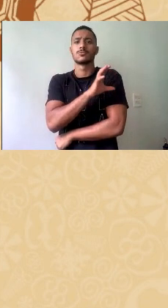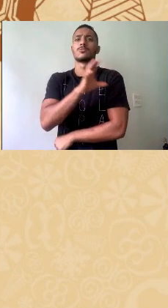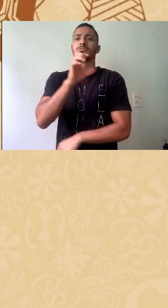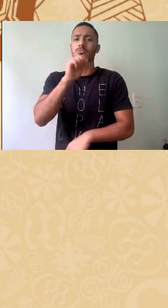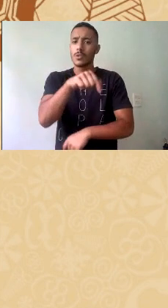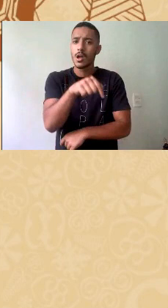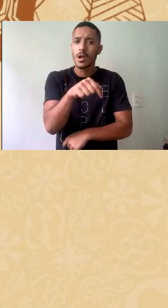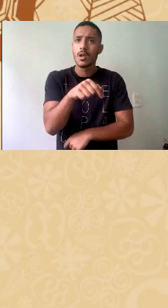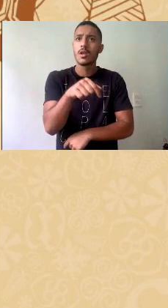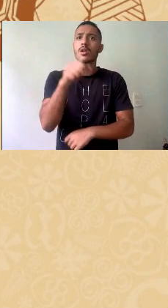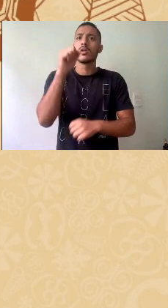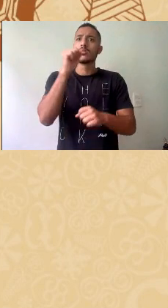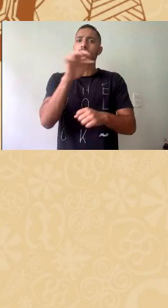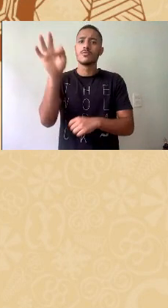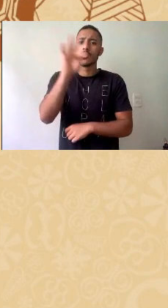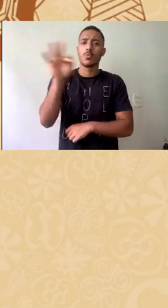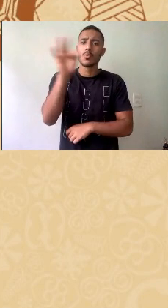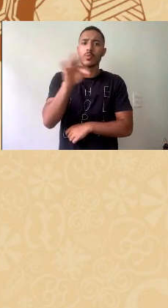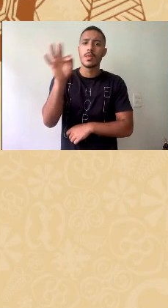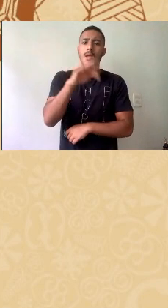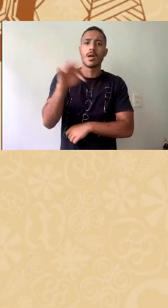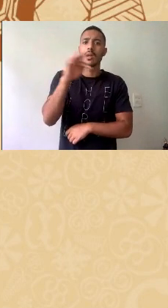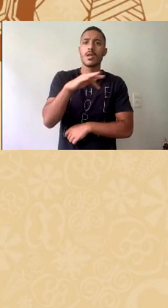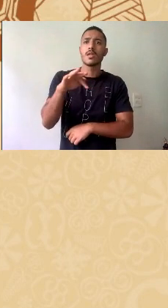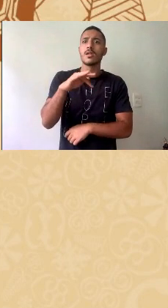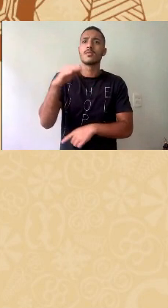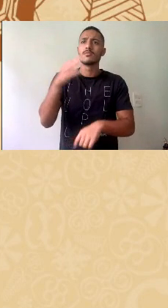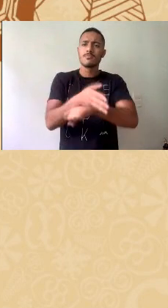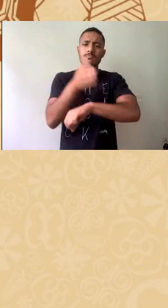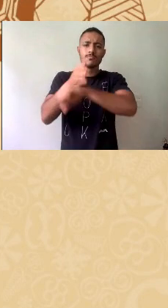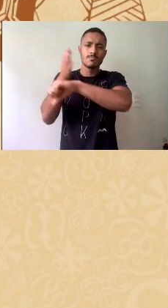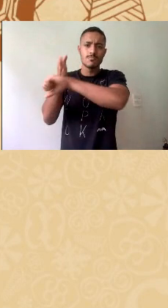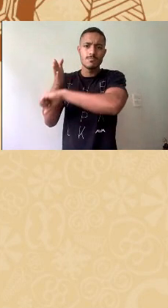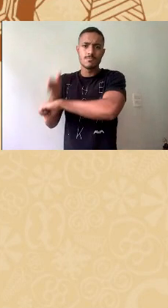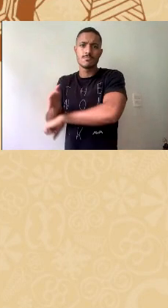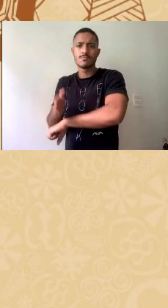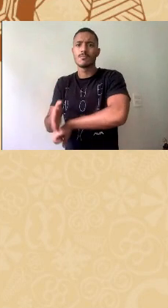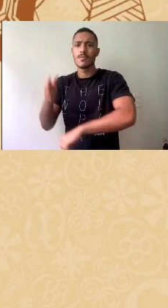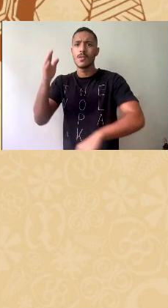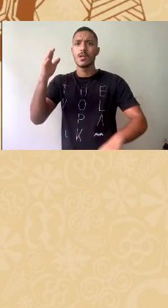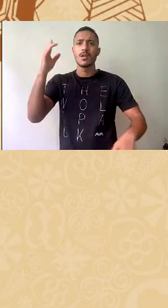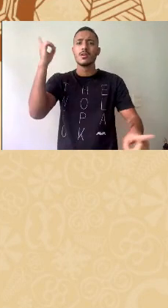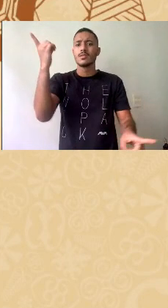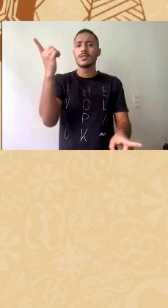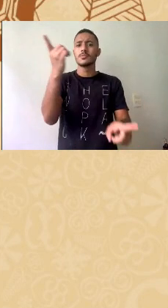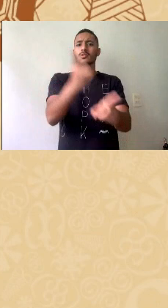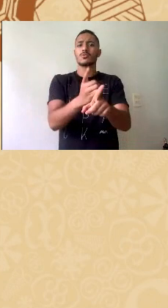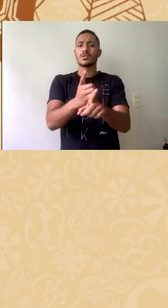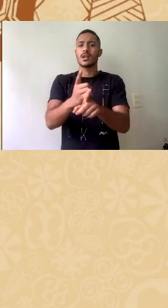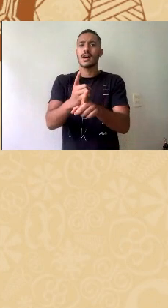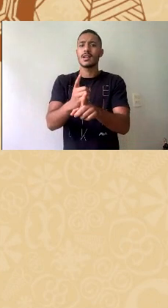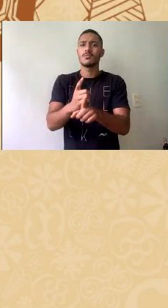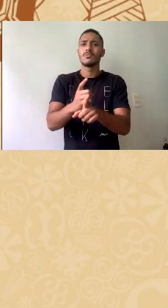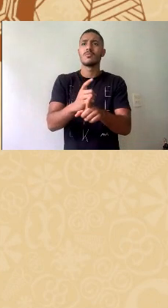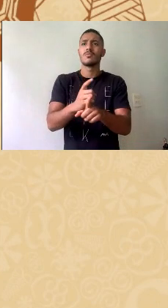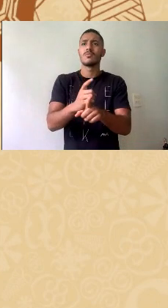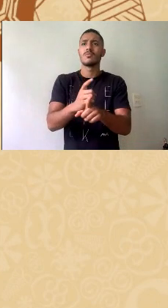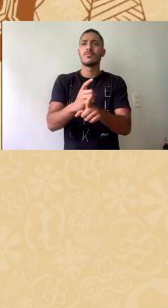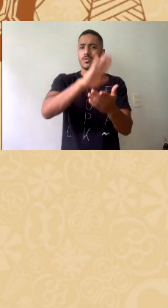Norte, né? E temos encontrado em todo o território nacional algumas dificuldades do ponto de vista da prática, porque nós estamos